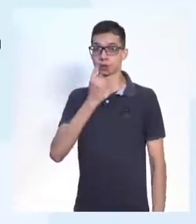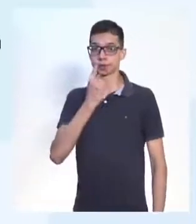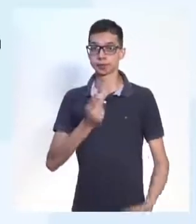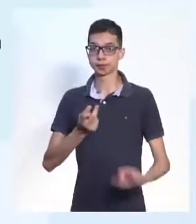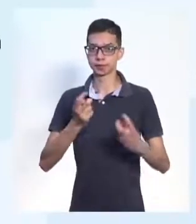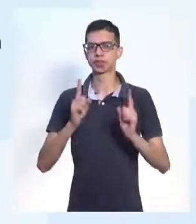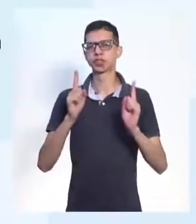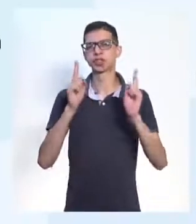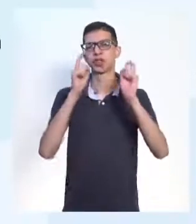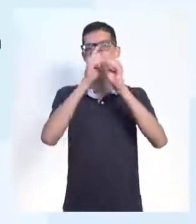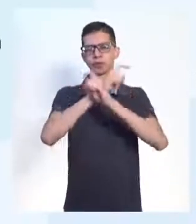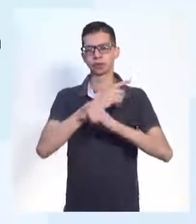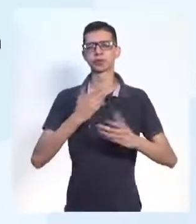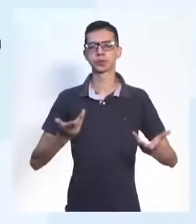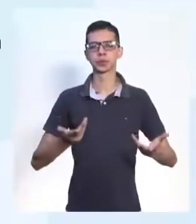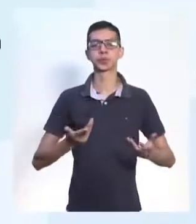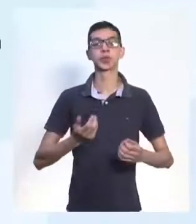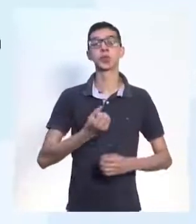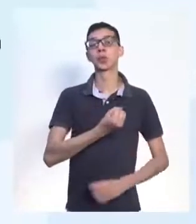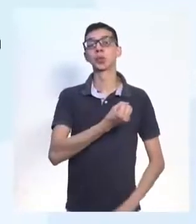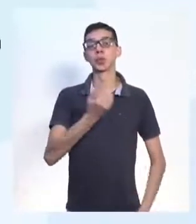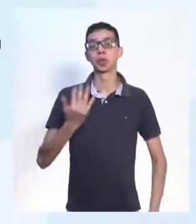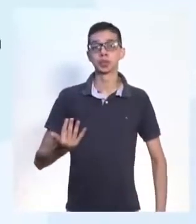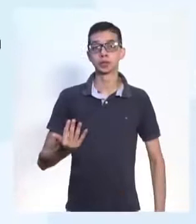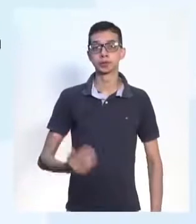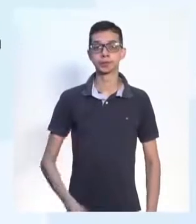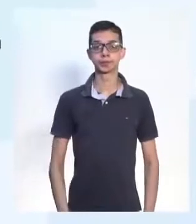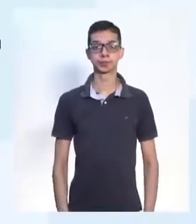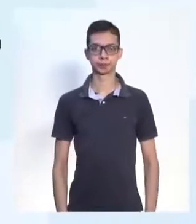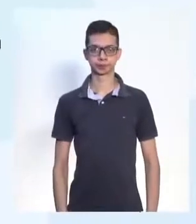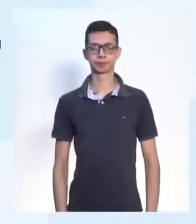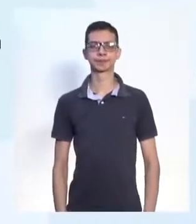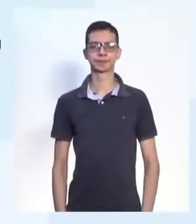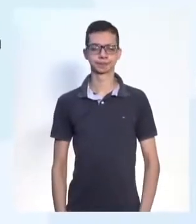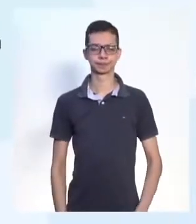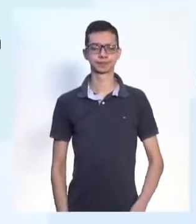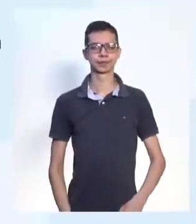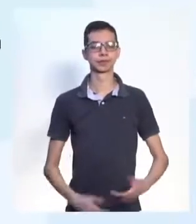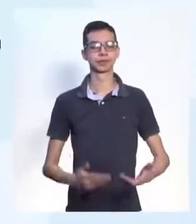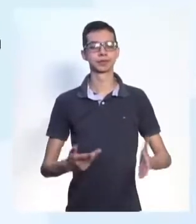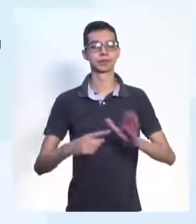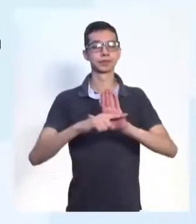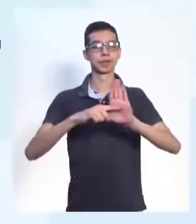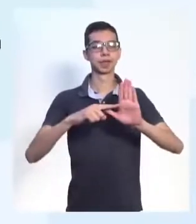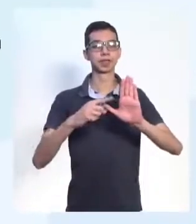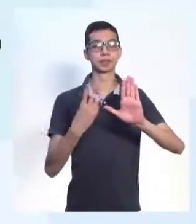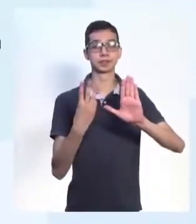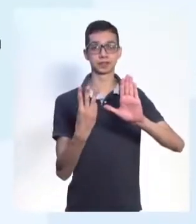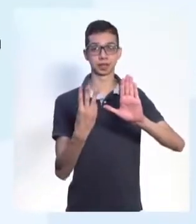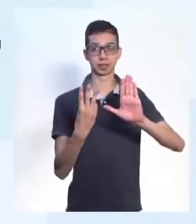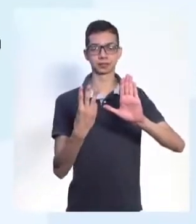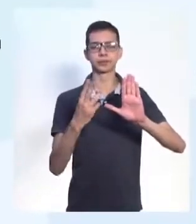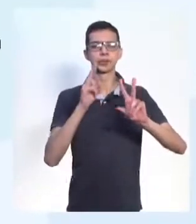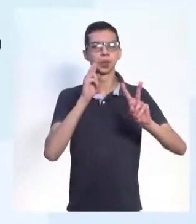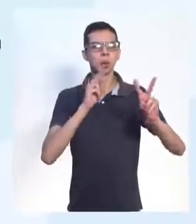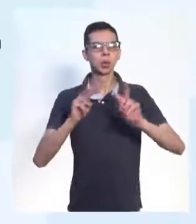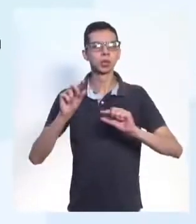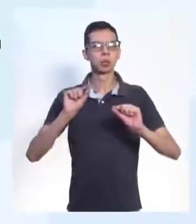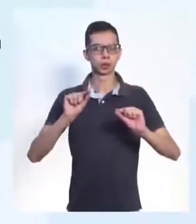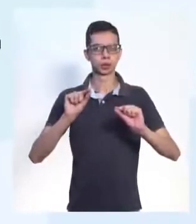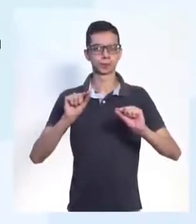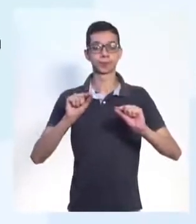mais difícil, né? Seria, no caso aqui, o 3 negativo. Então, o que eu tenho que observar? Valores para